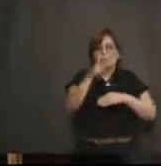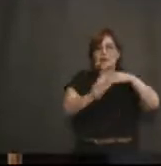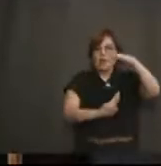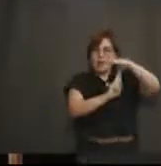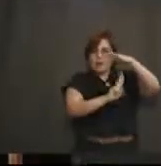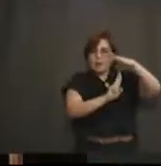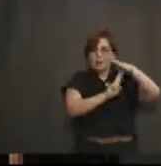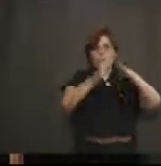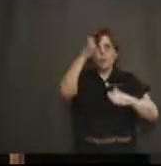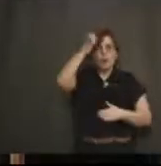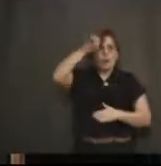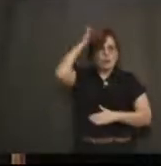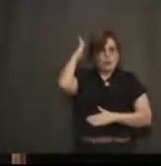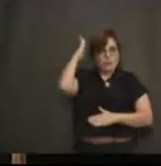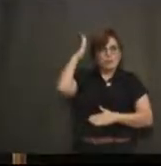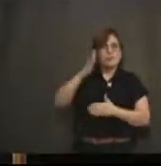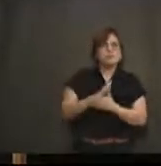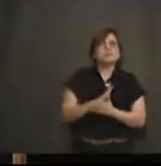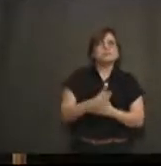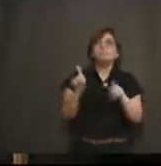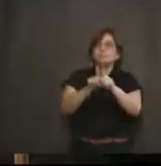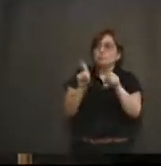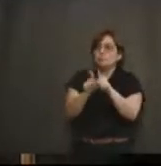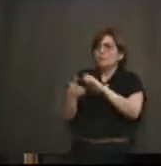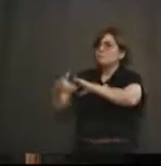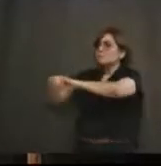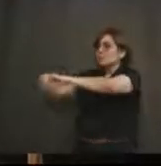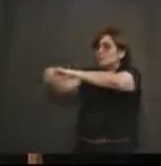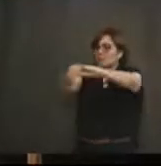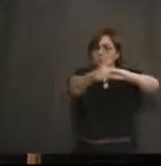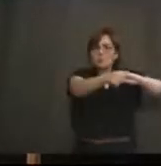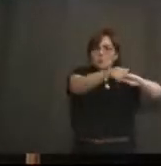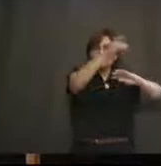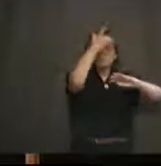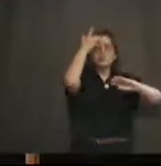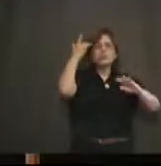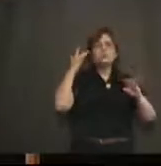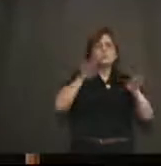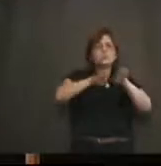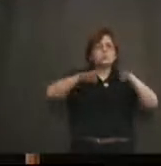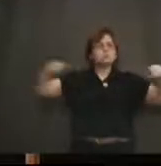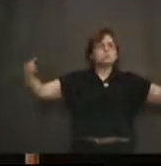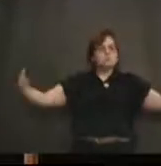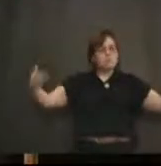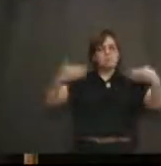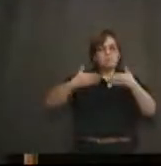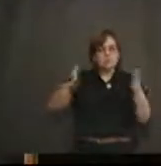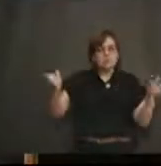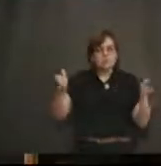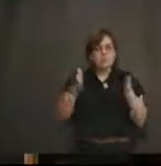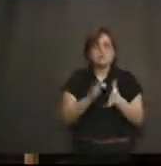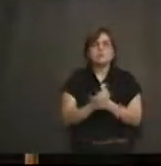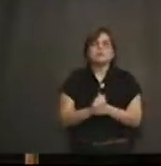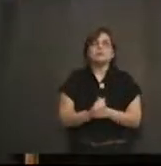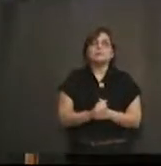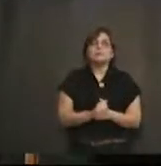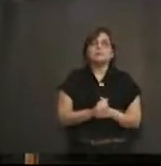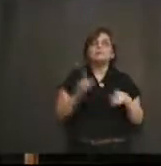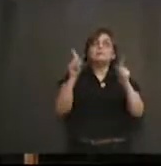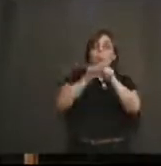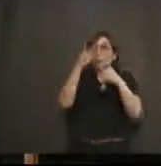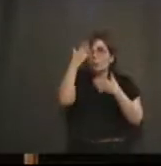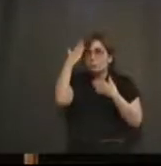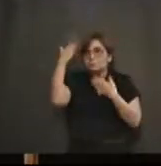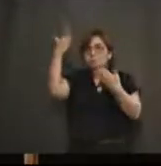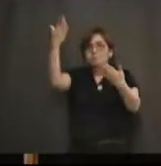Zaguri Tourinho. Eu gostaria de cumprimentar os integrantes da mesa diretora da 10ª Bienal de Matemática e estendo meus